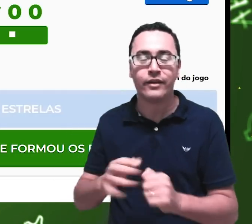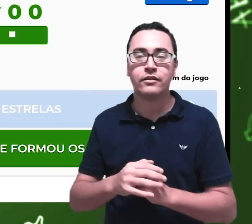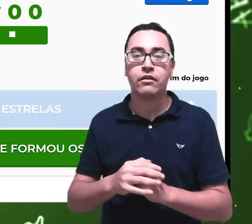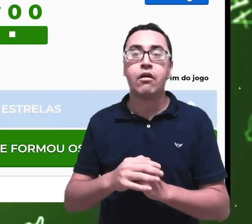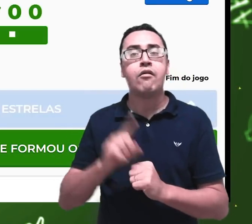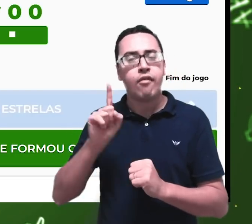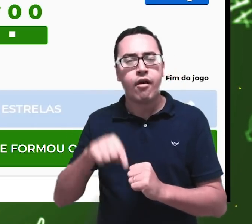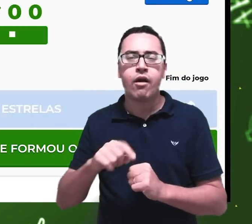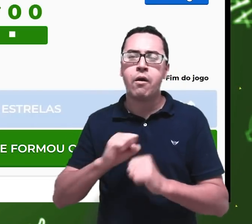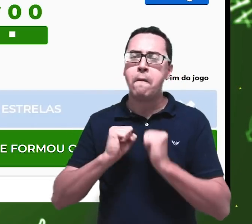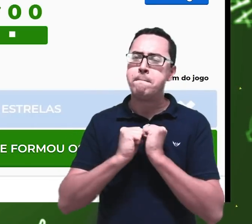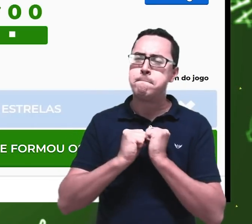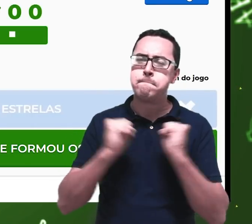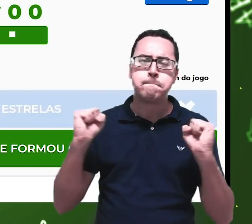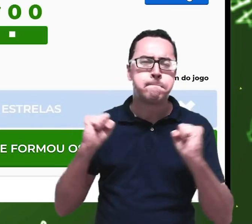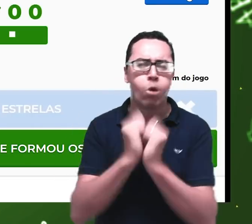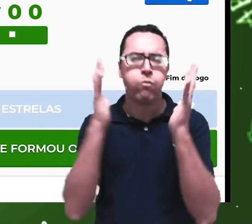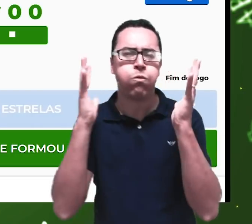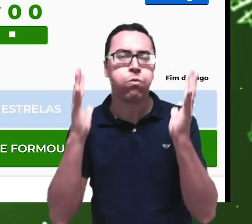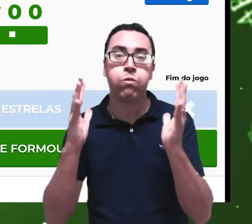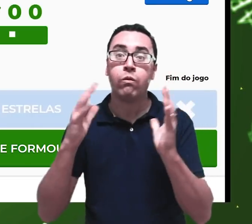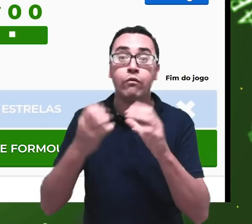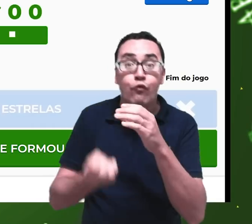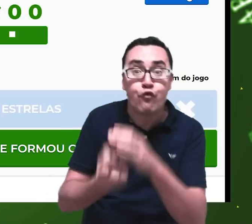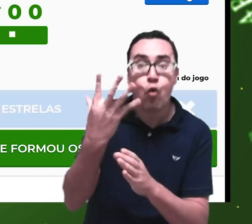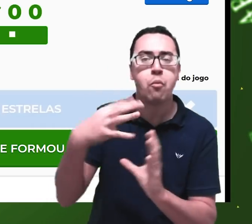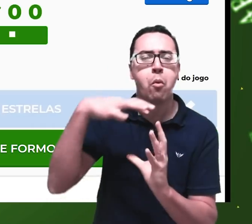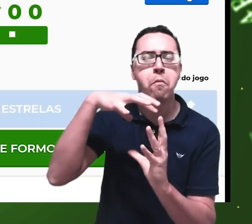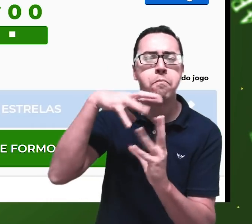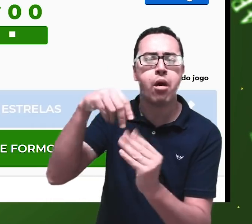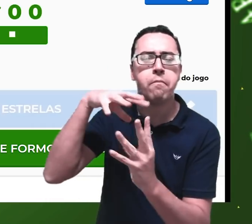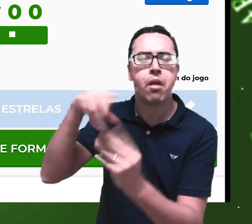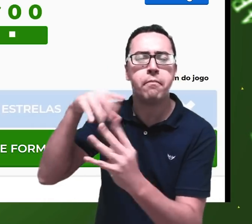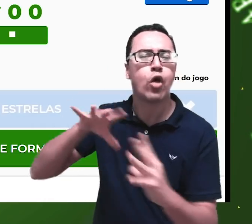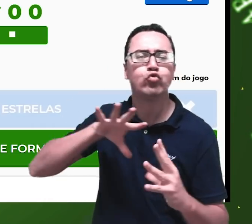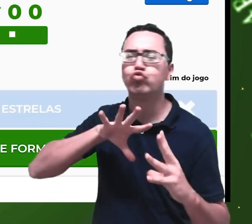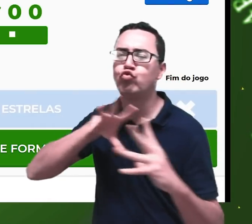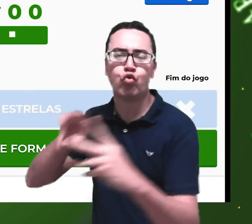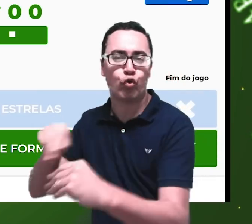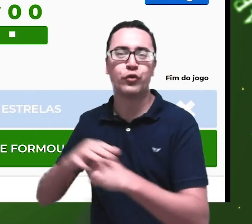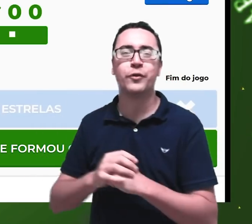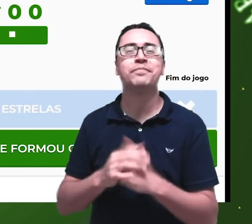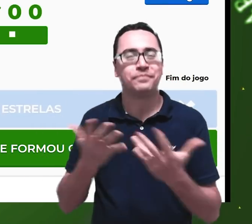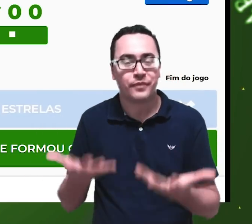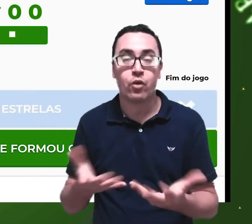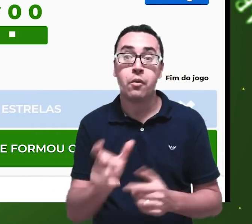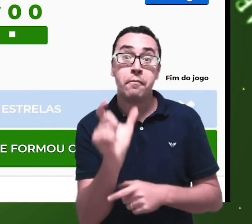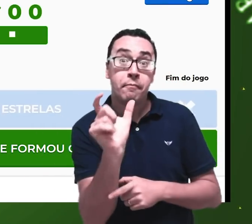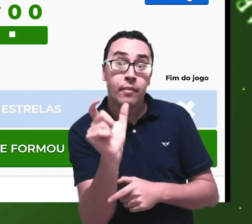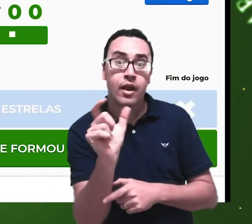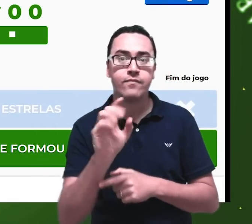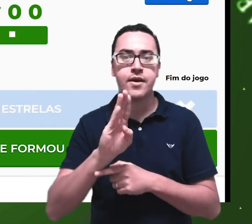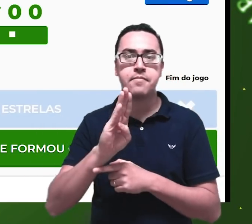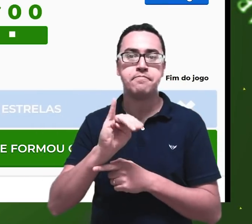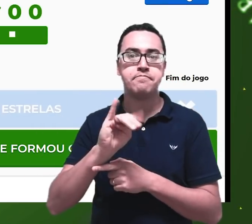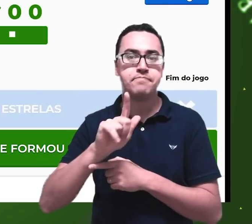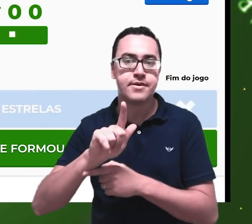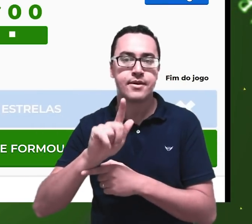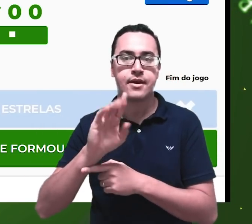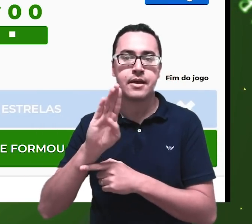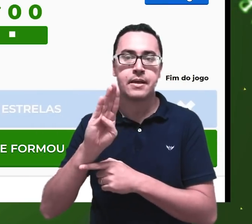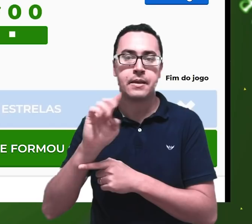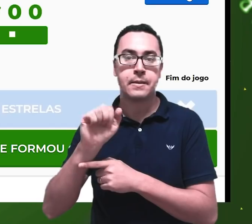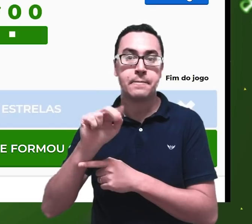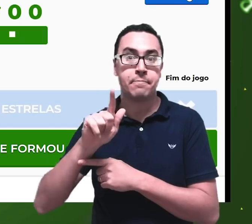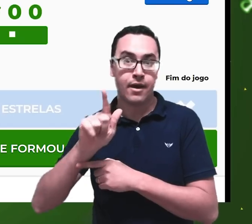Foi a explosão que formou todos os planetas, acertaram? Então vamos lá. Da palavra